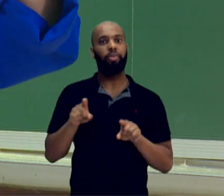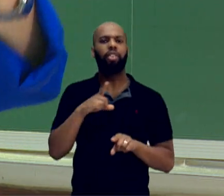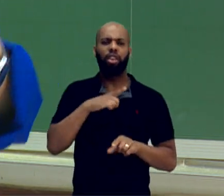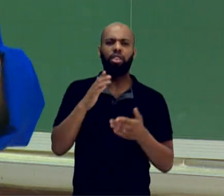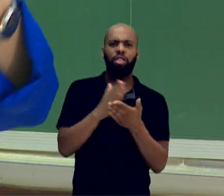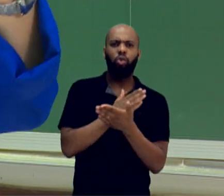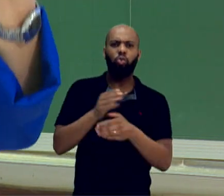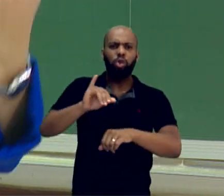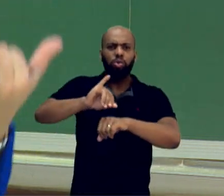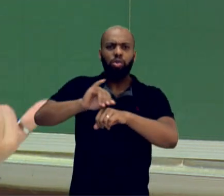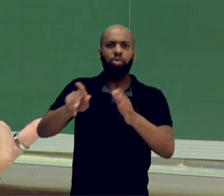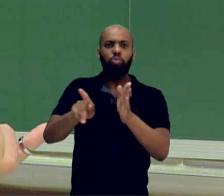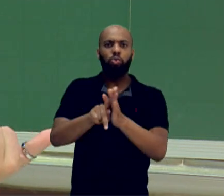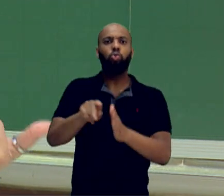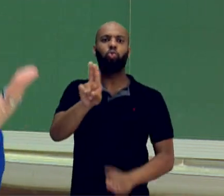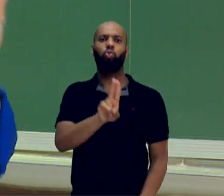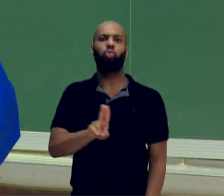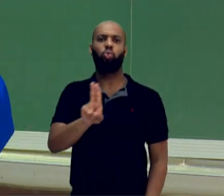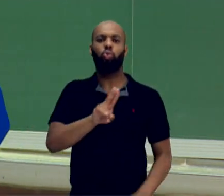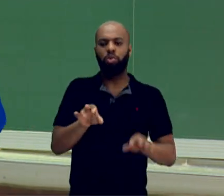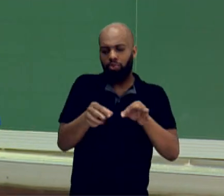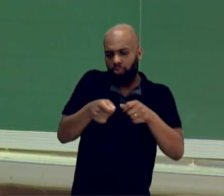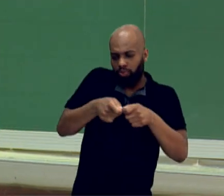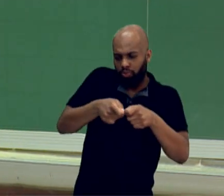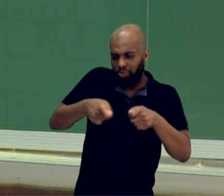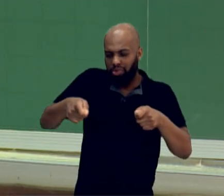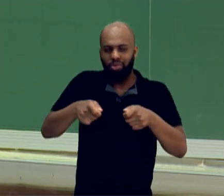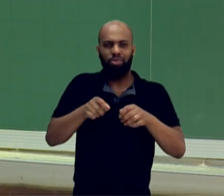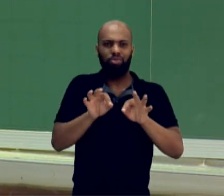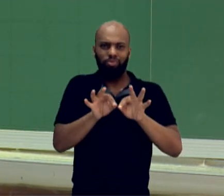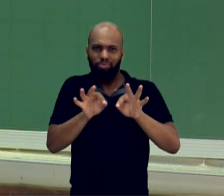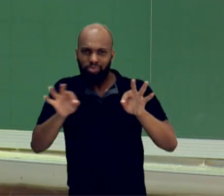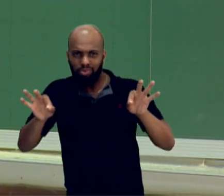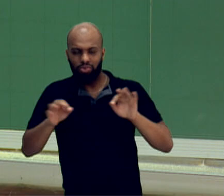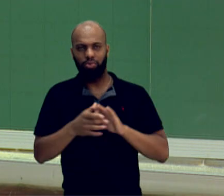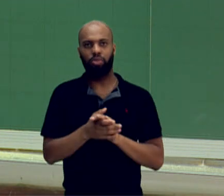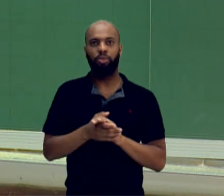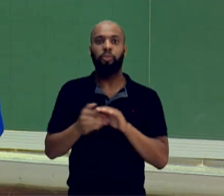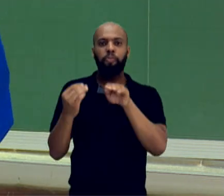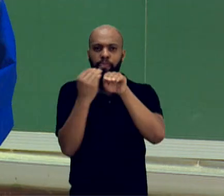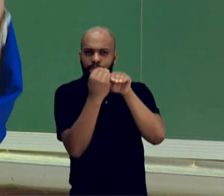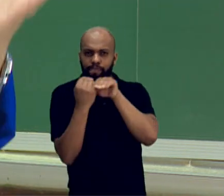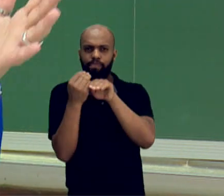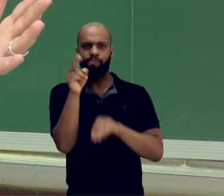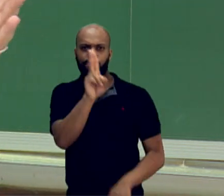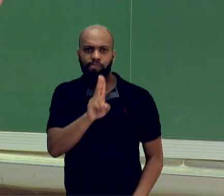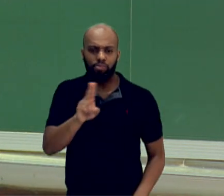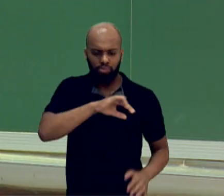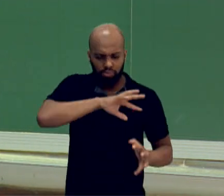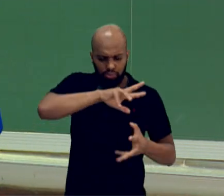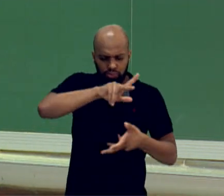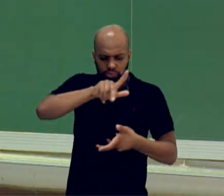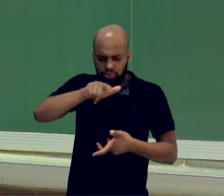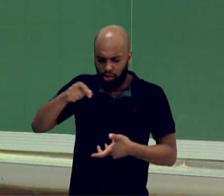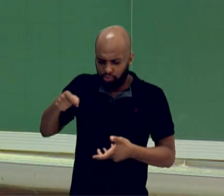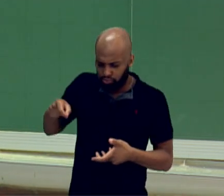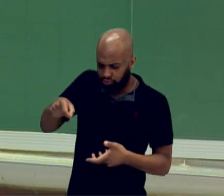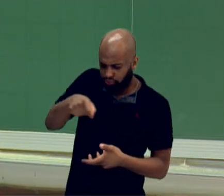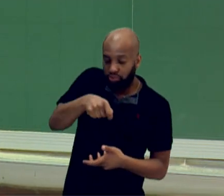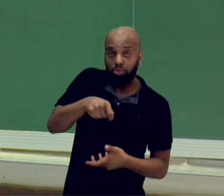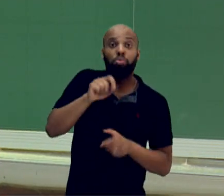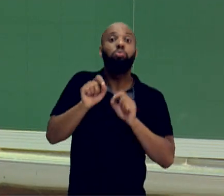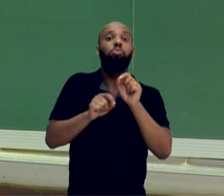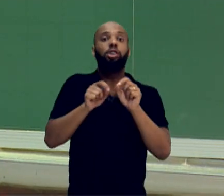comprimento. E que, no caso, a unidade de medida padrão de comprimento que é usada no mundo todo é 1